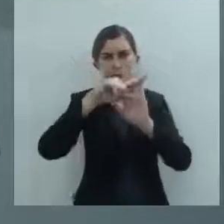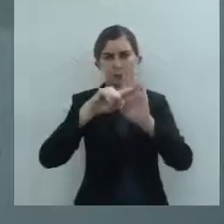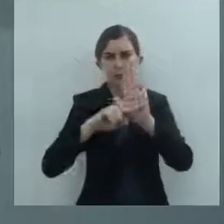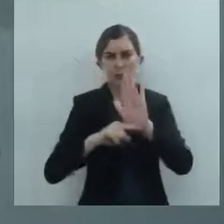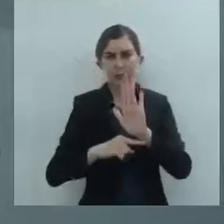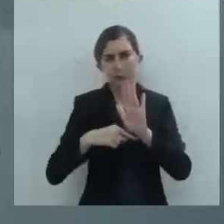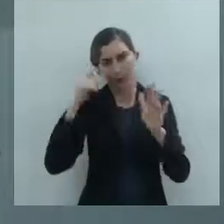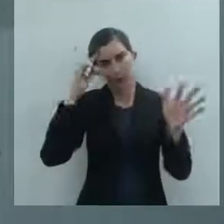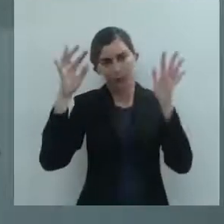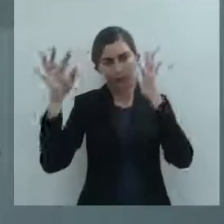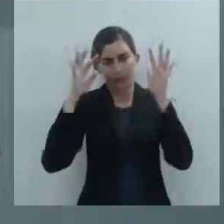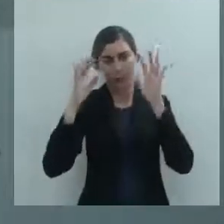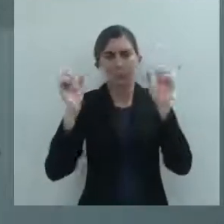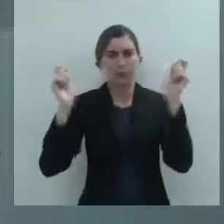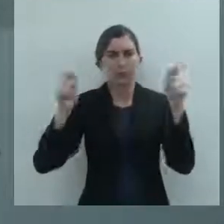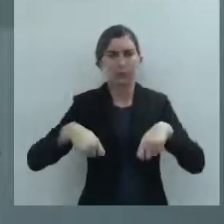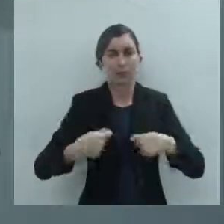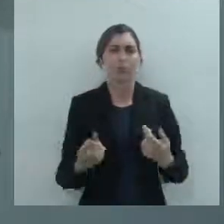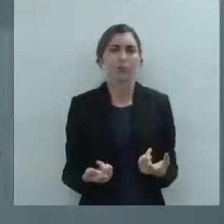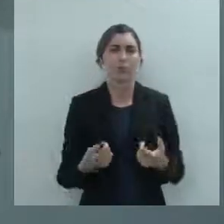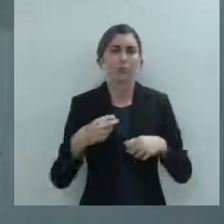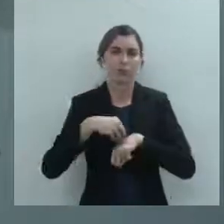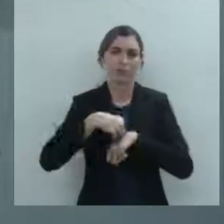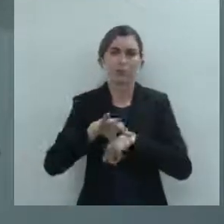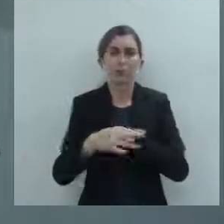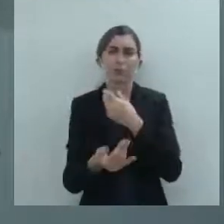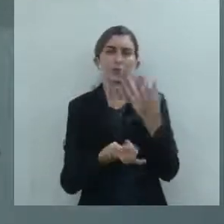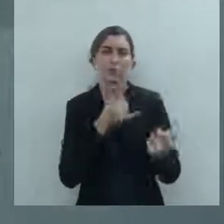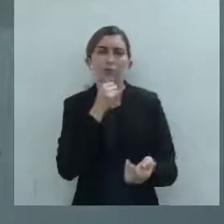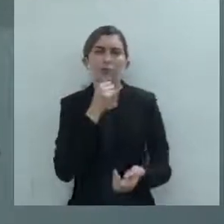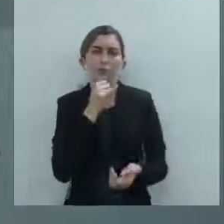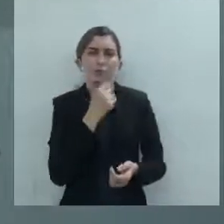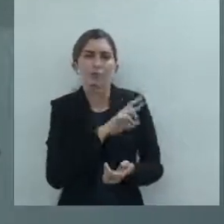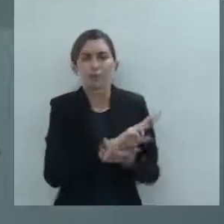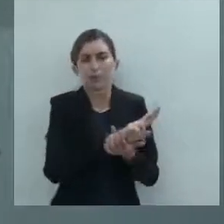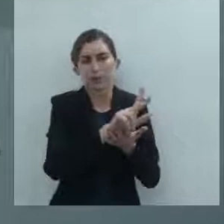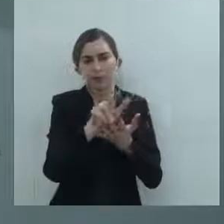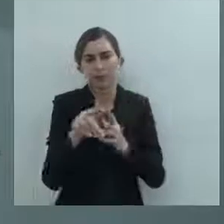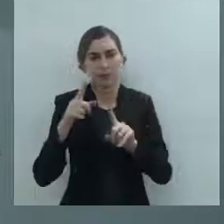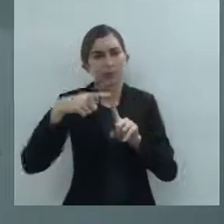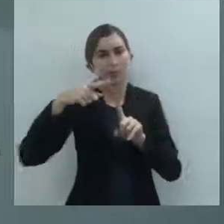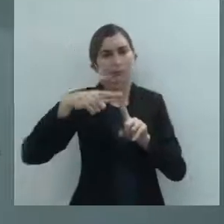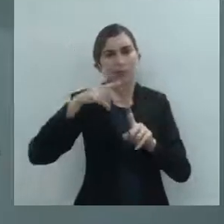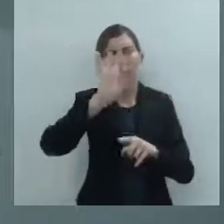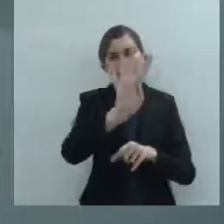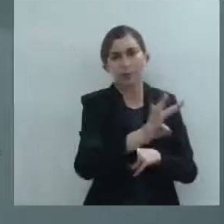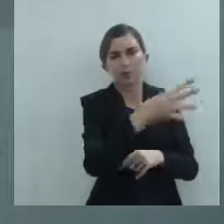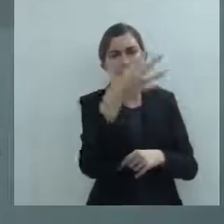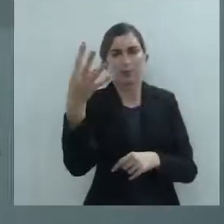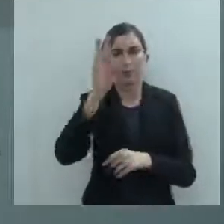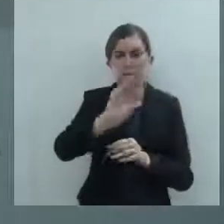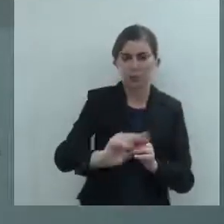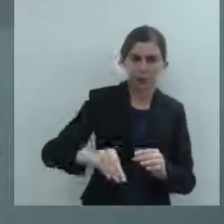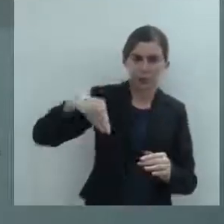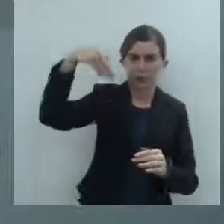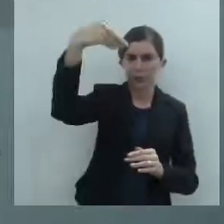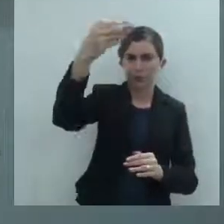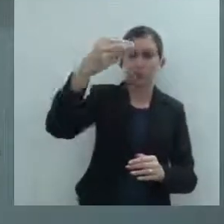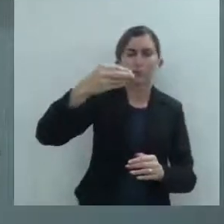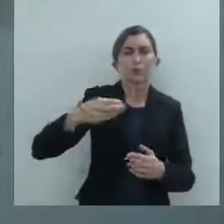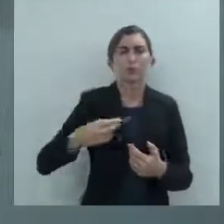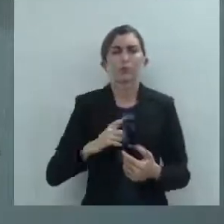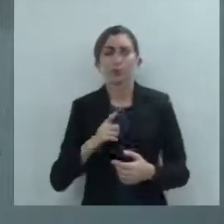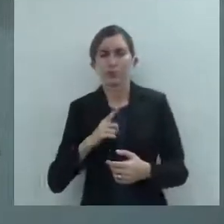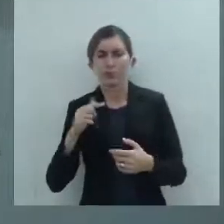de raciocínio podemos citar como exemplos os diversos tipos de calendário existente no nosso